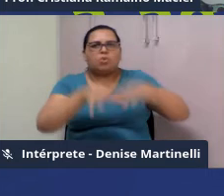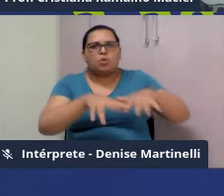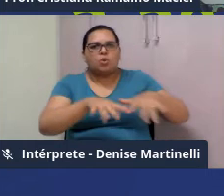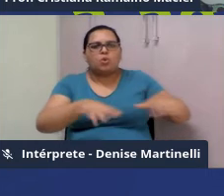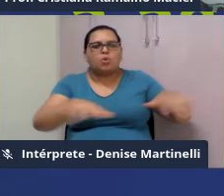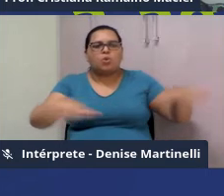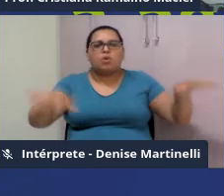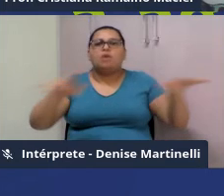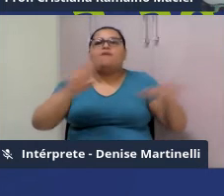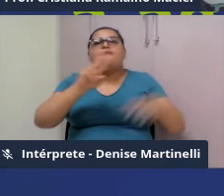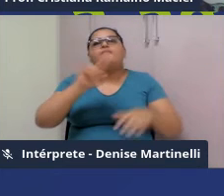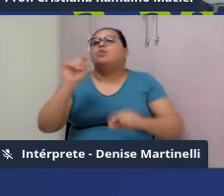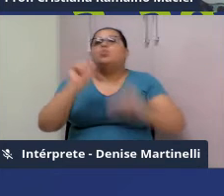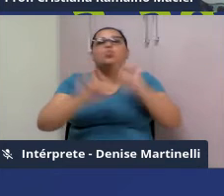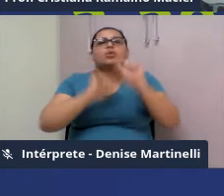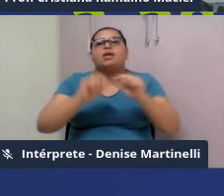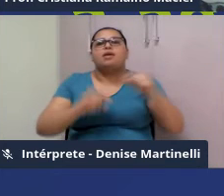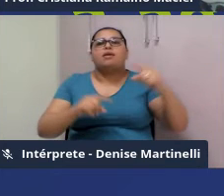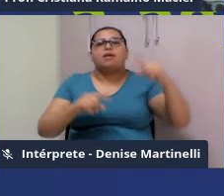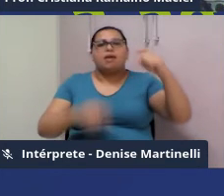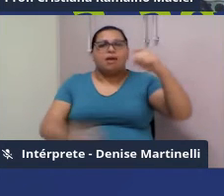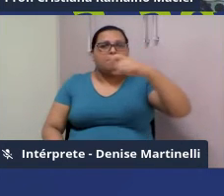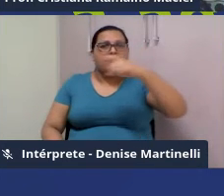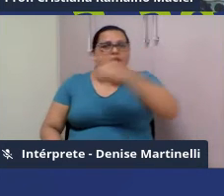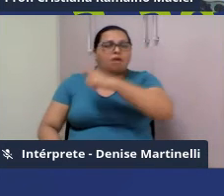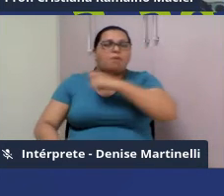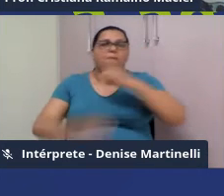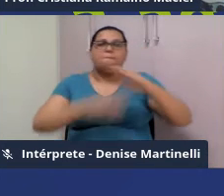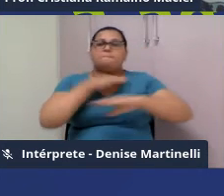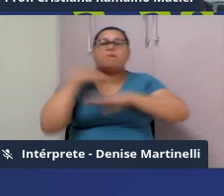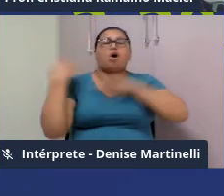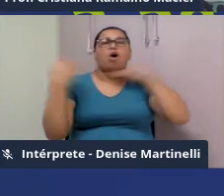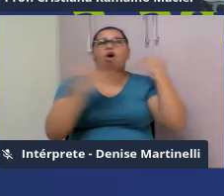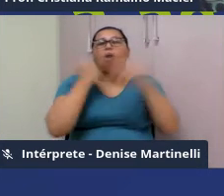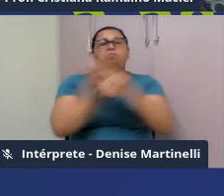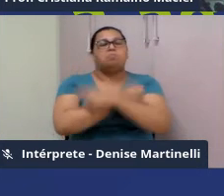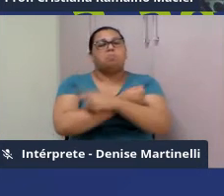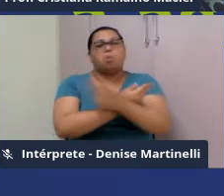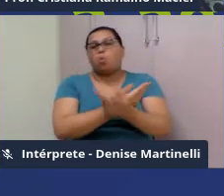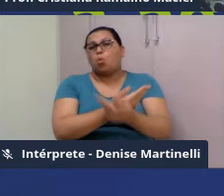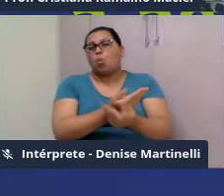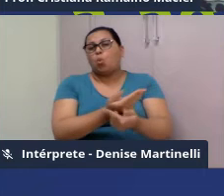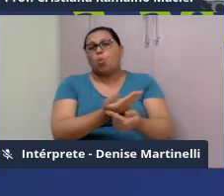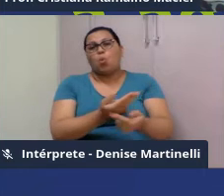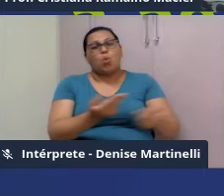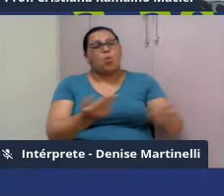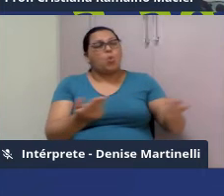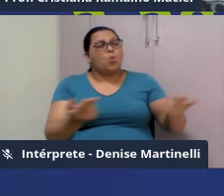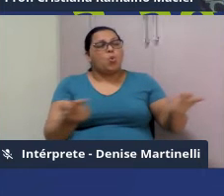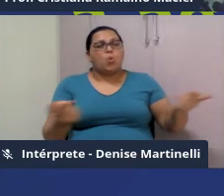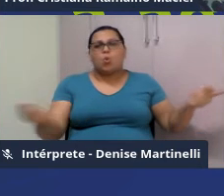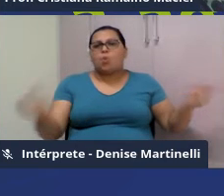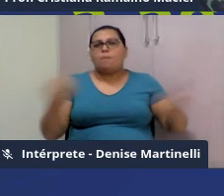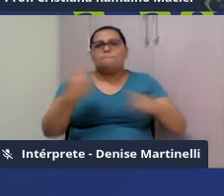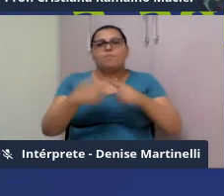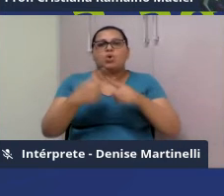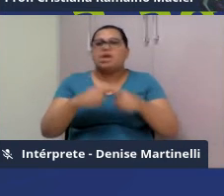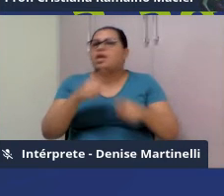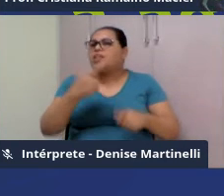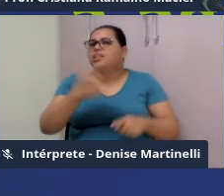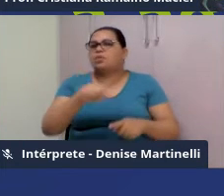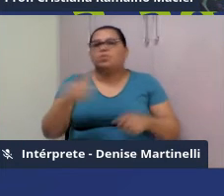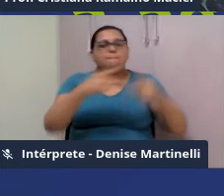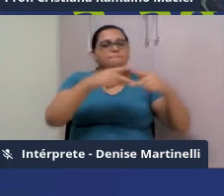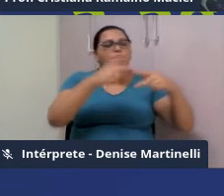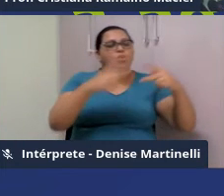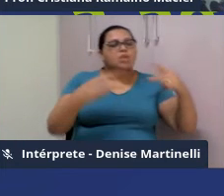camarão da Amazônia. Ele não fabrica proteína que se liga ao metal, não se defende do metal,